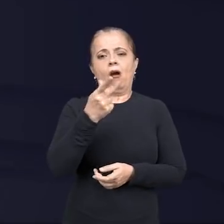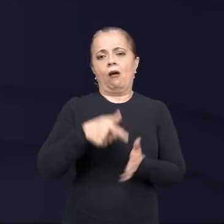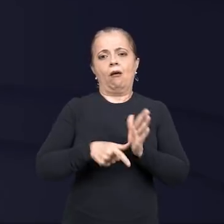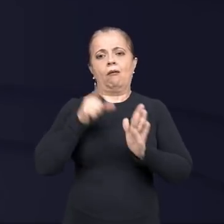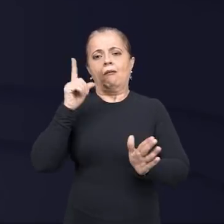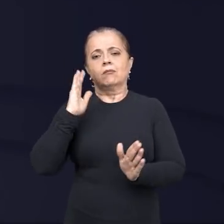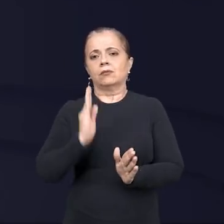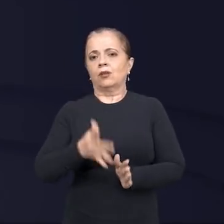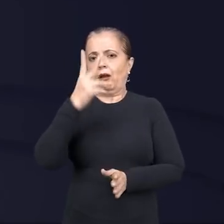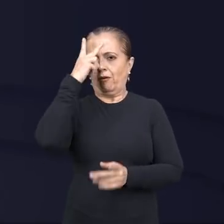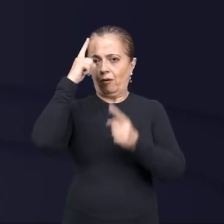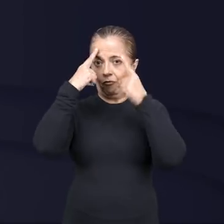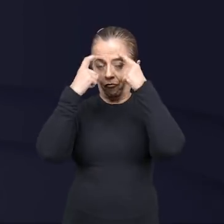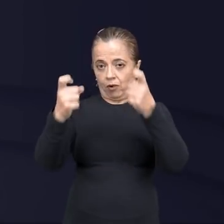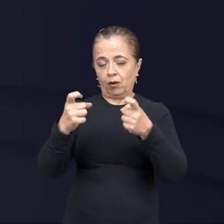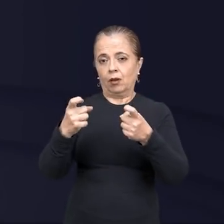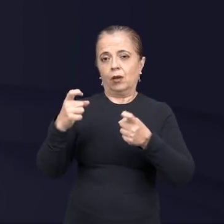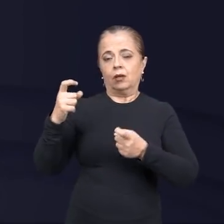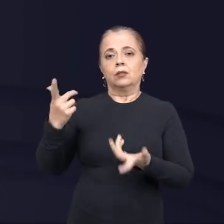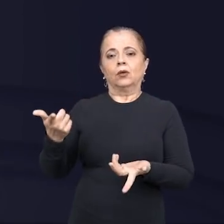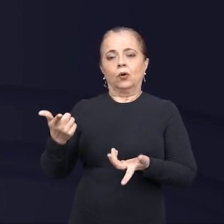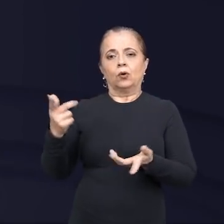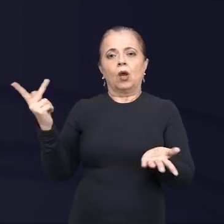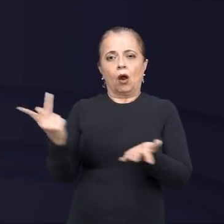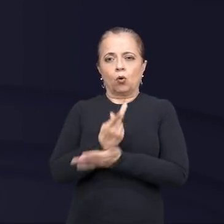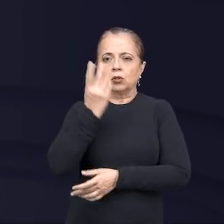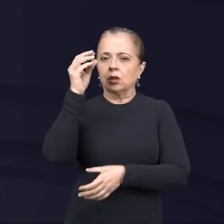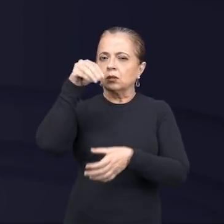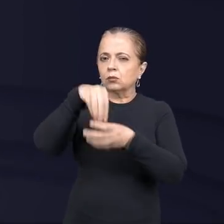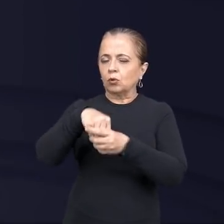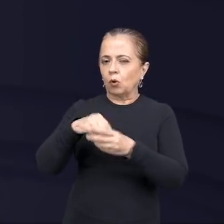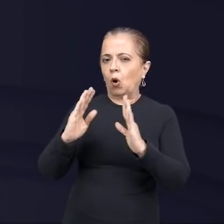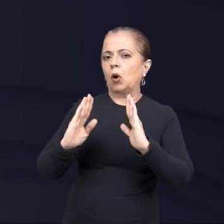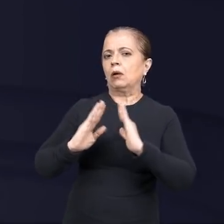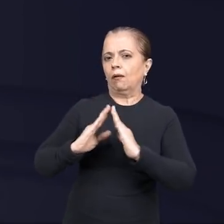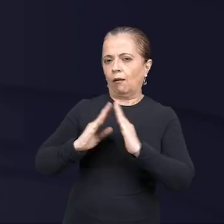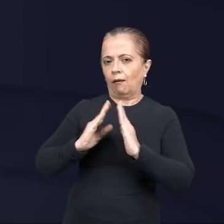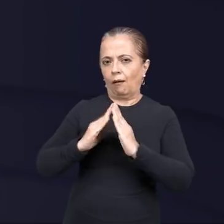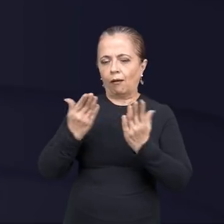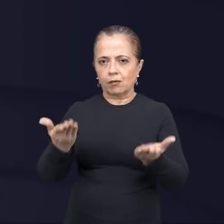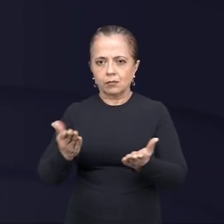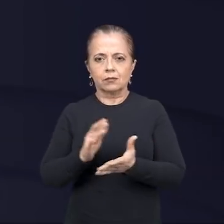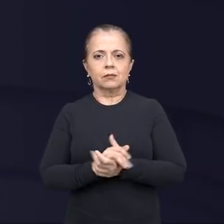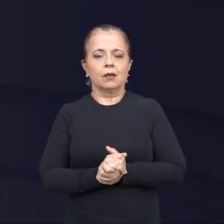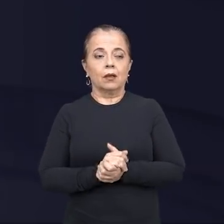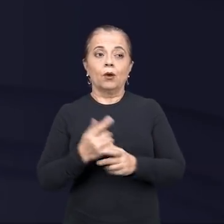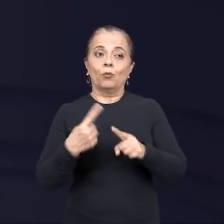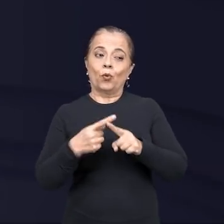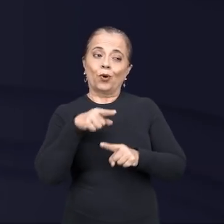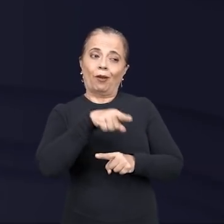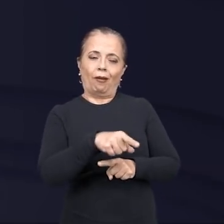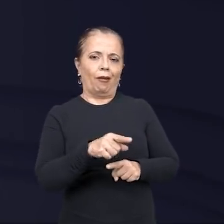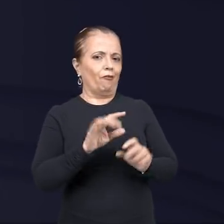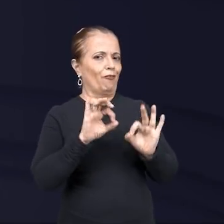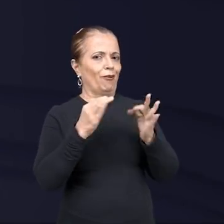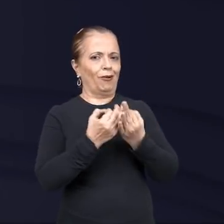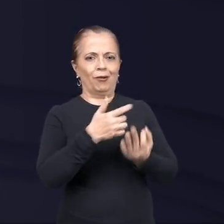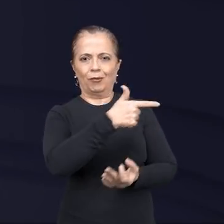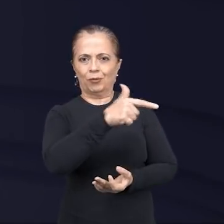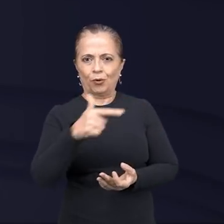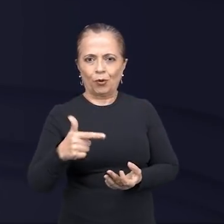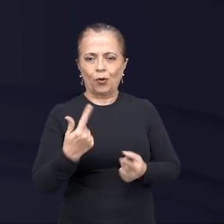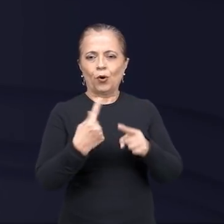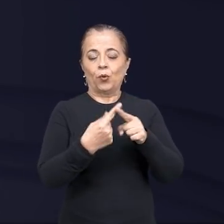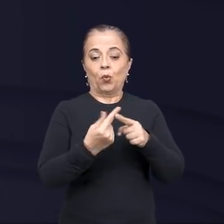tinha sido praticado no seio daquele núcleo, que eu não posso chamar de um núcleo familiar, porque é